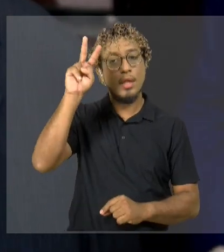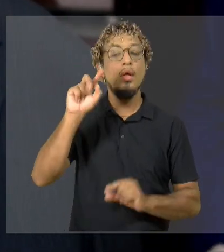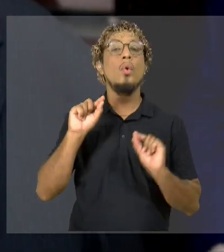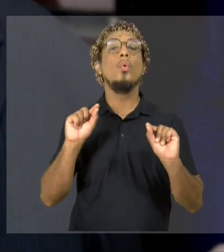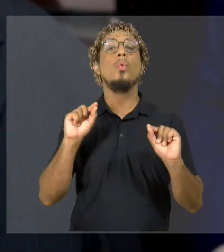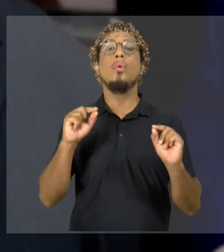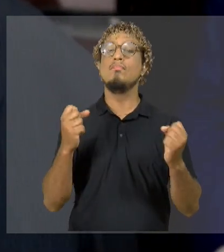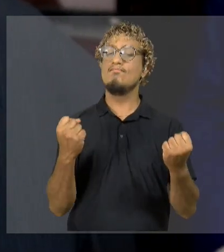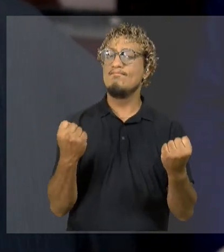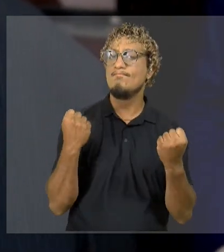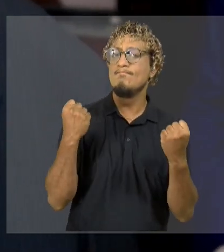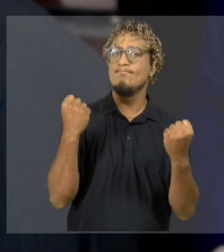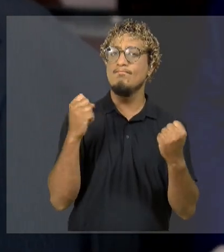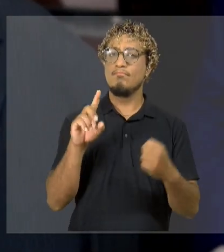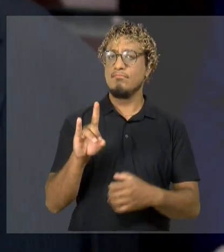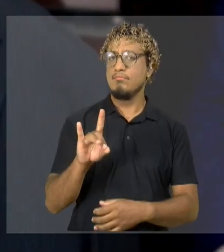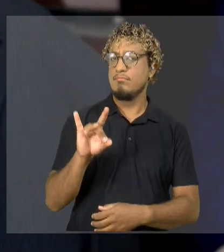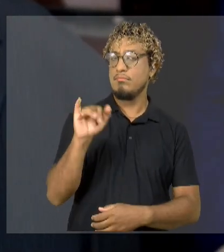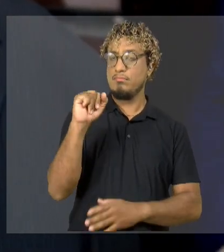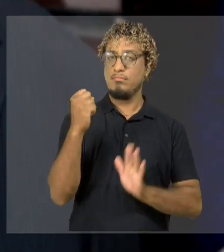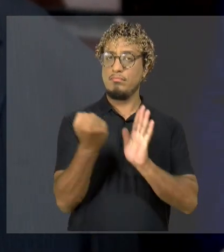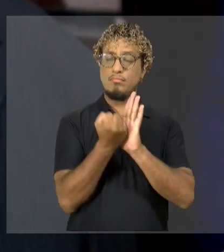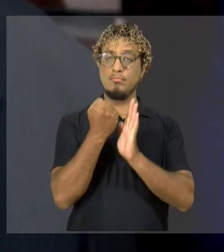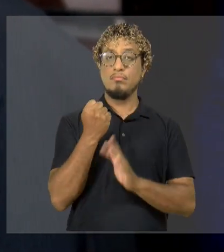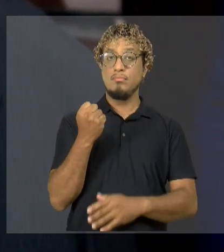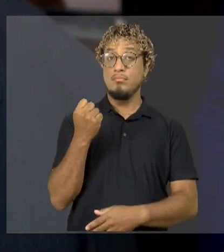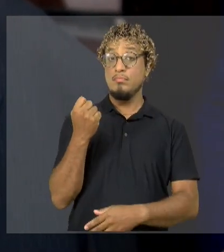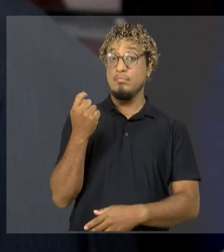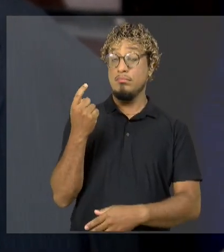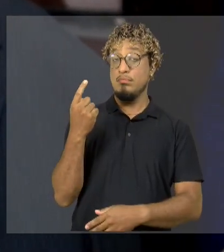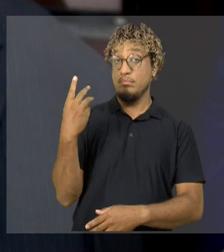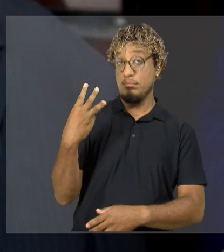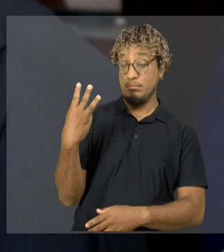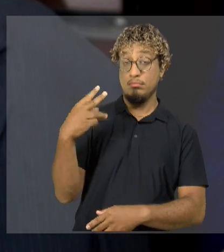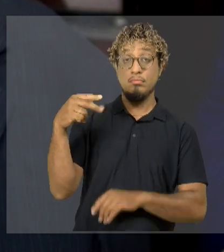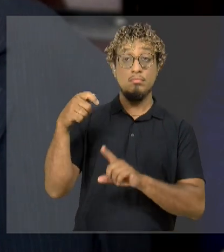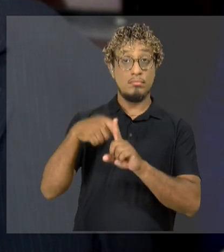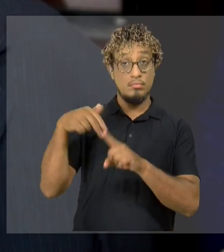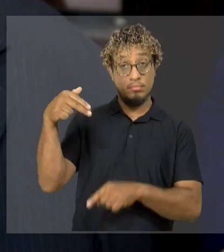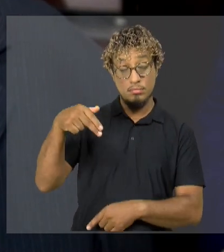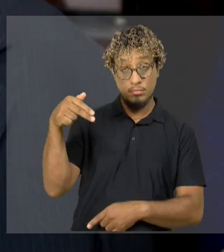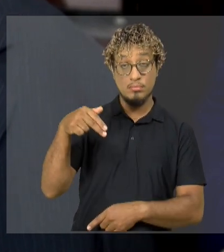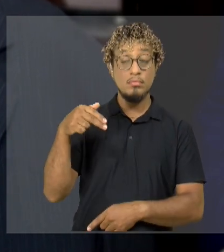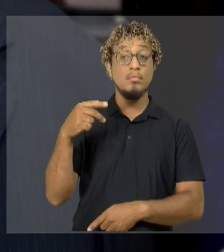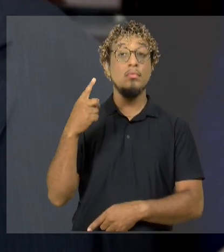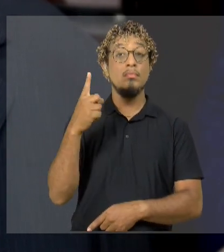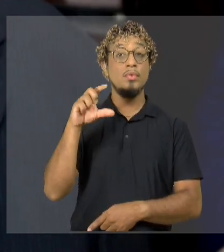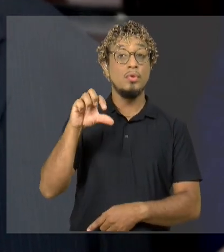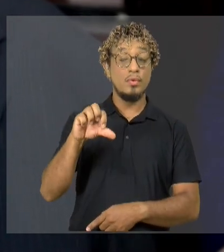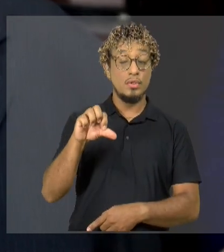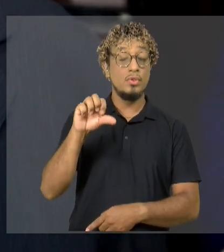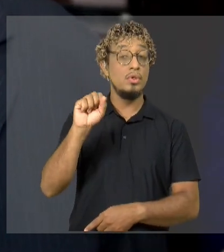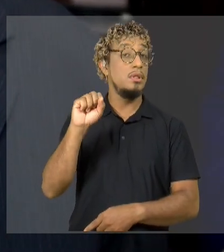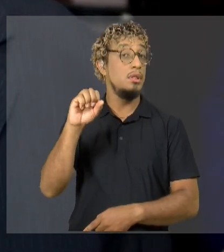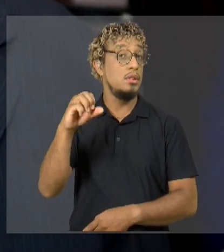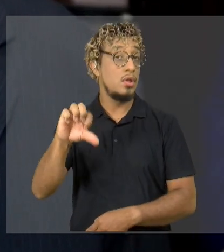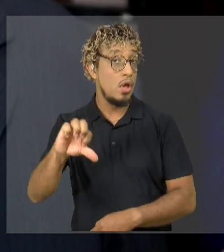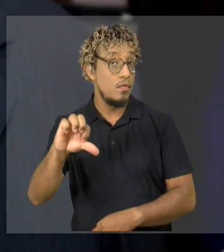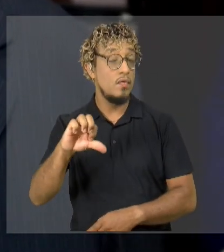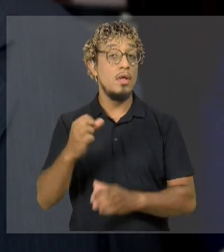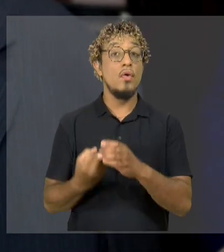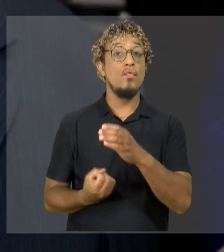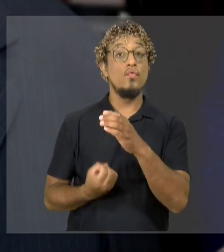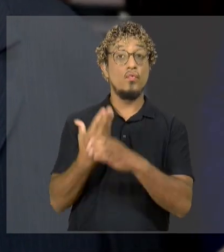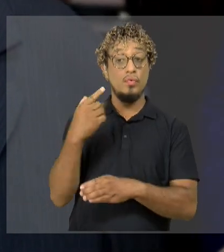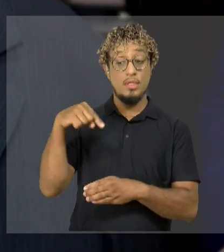a data de 3 de novembro de 1989, quando foi